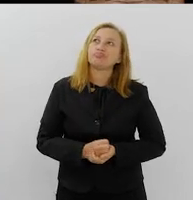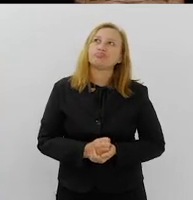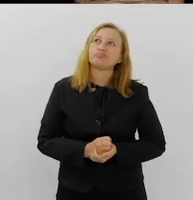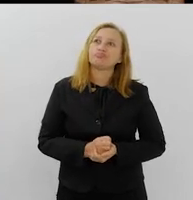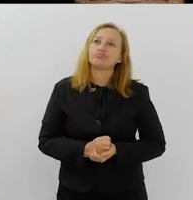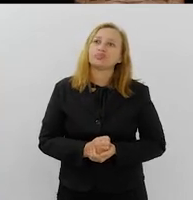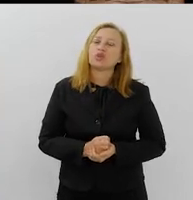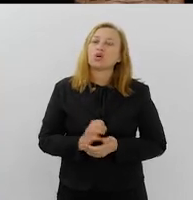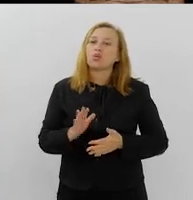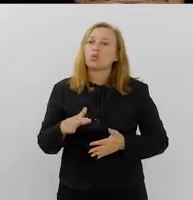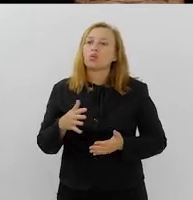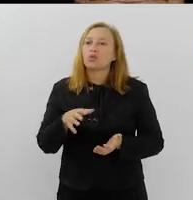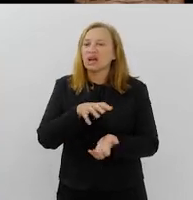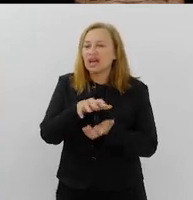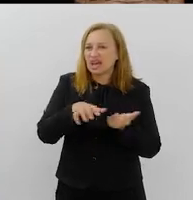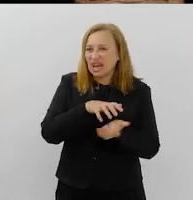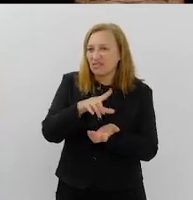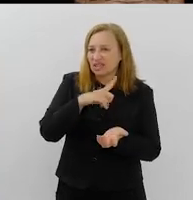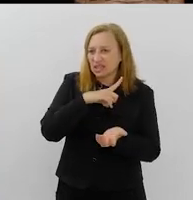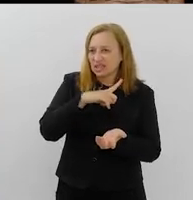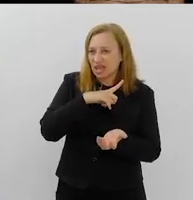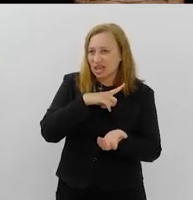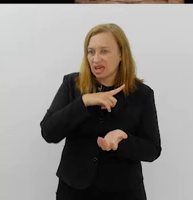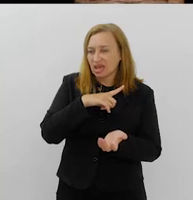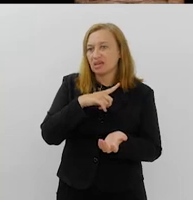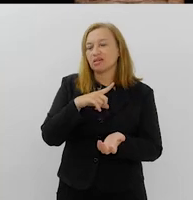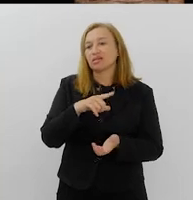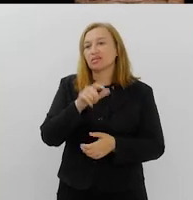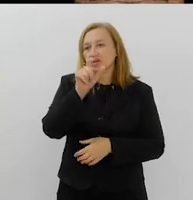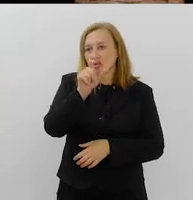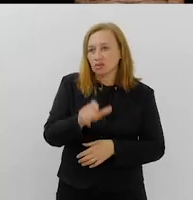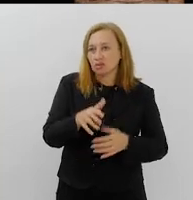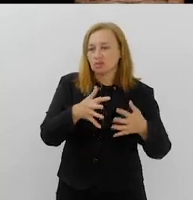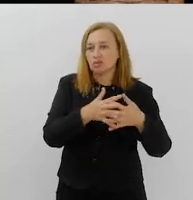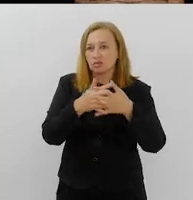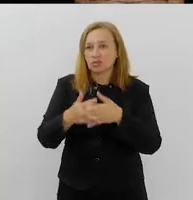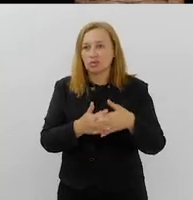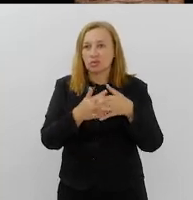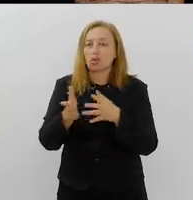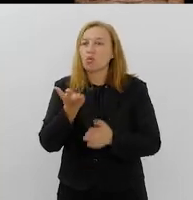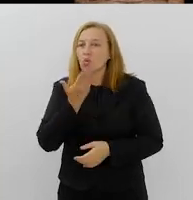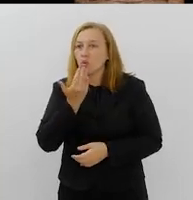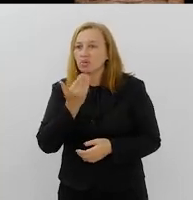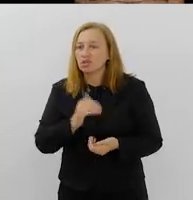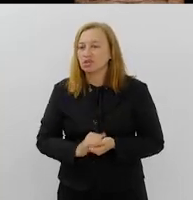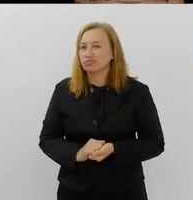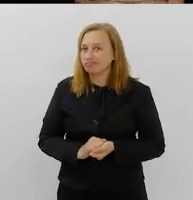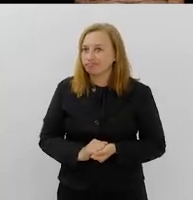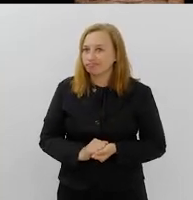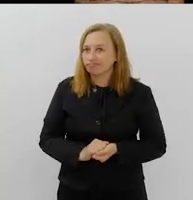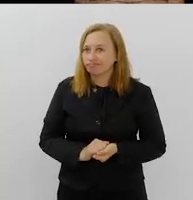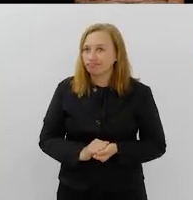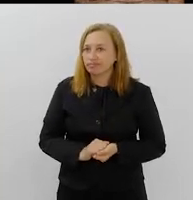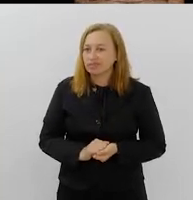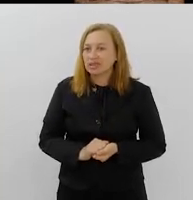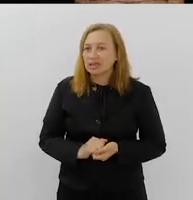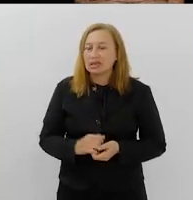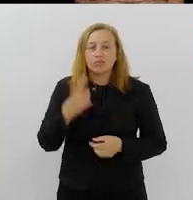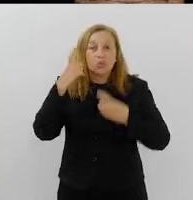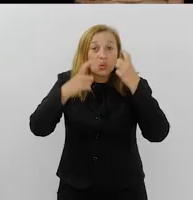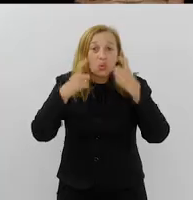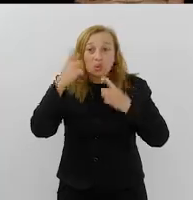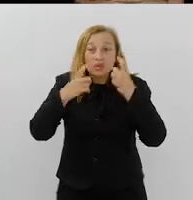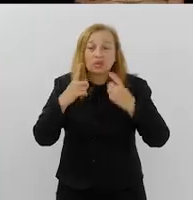tem greve e tem pessoas transportando alimentação, e aí entra